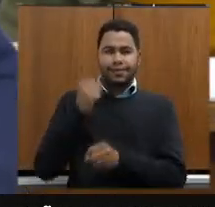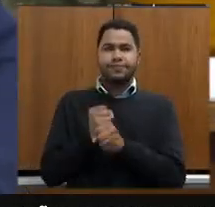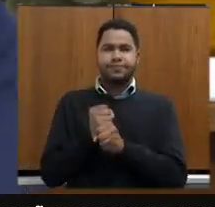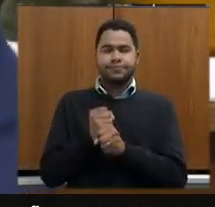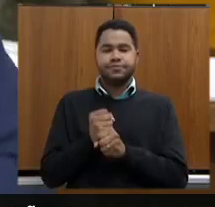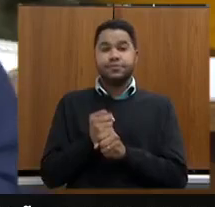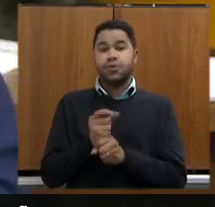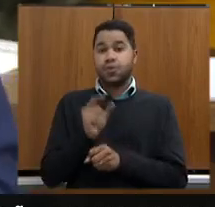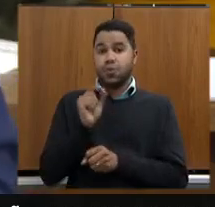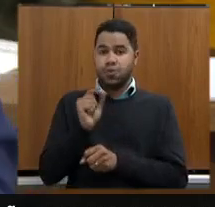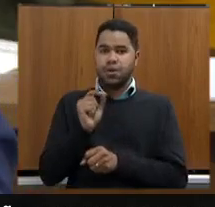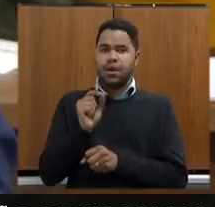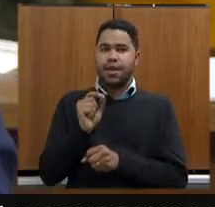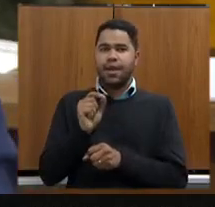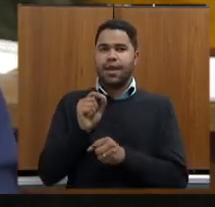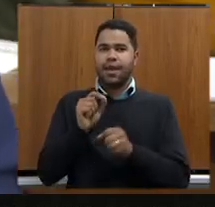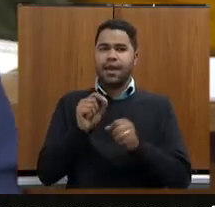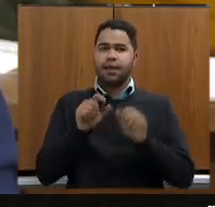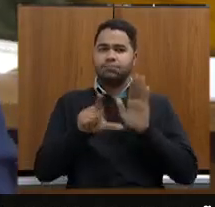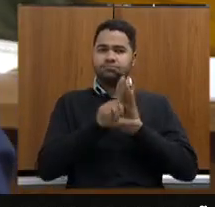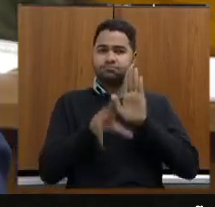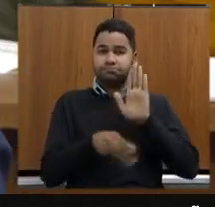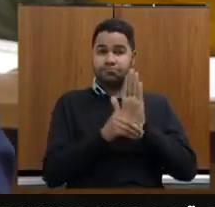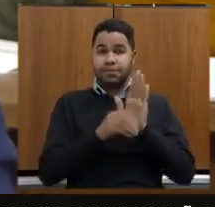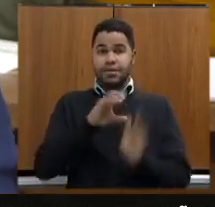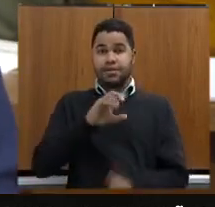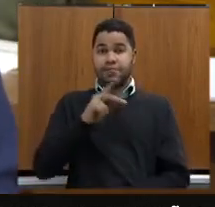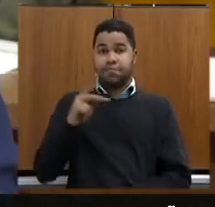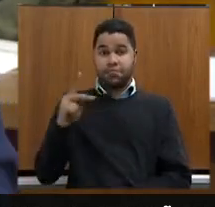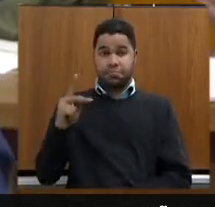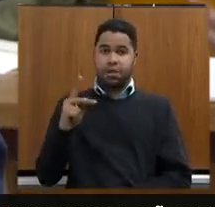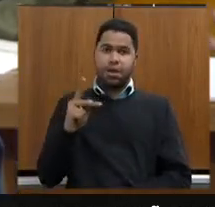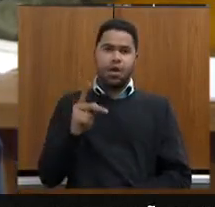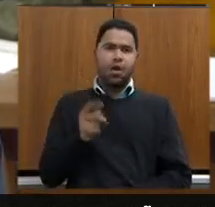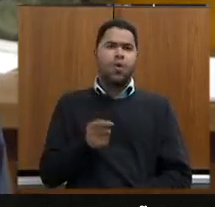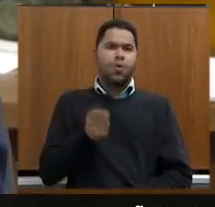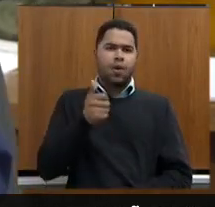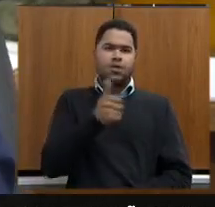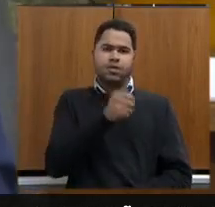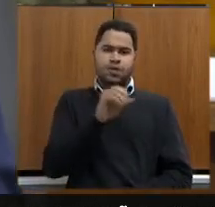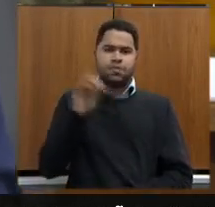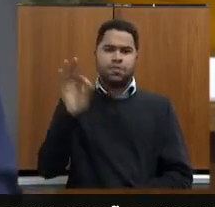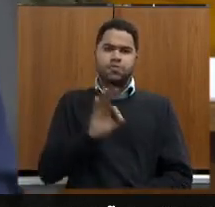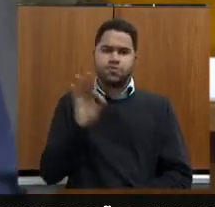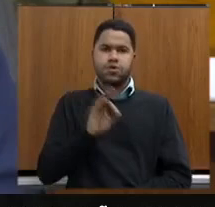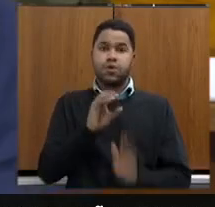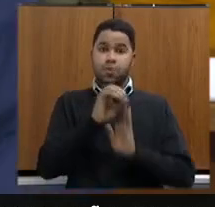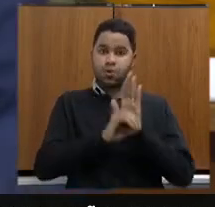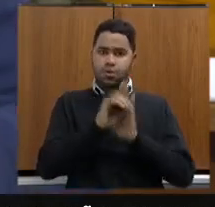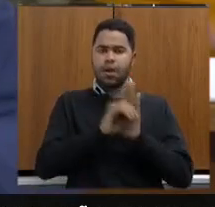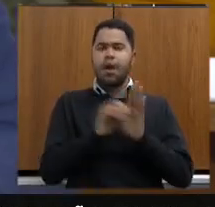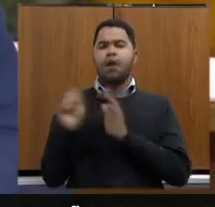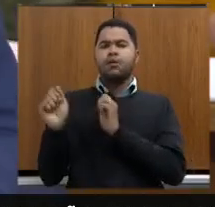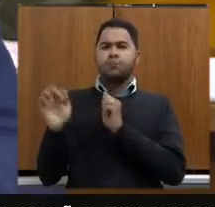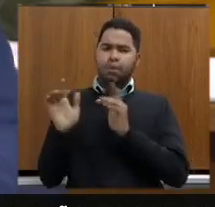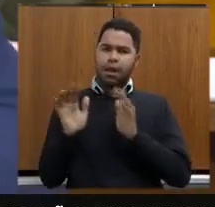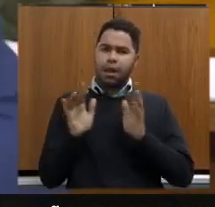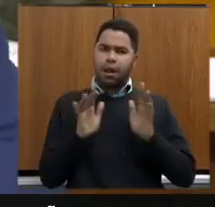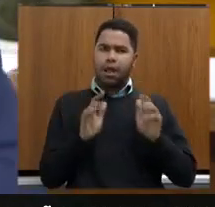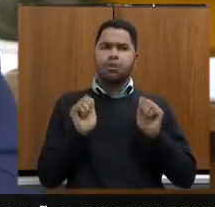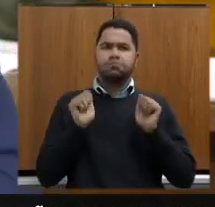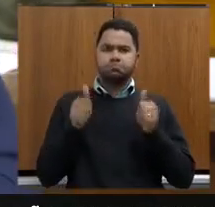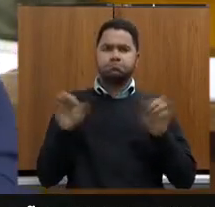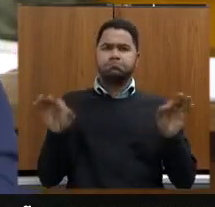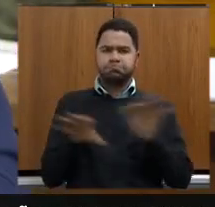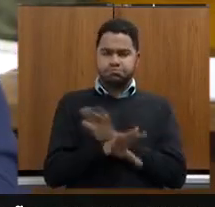é das emendas oriundas da CPP foram cumpridas praticamente sem por cento do orçamento executado sem por cento do